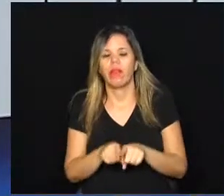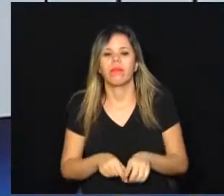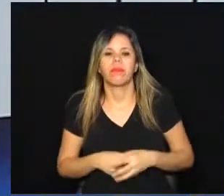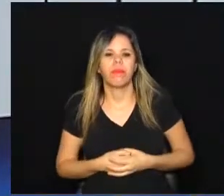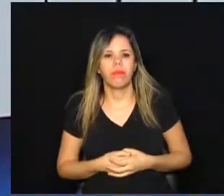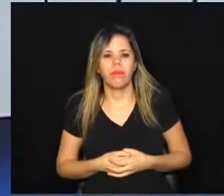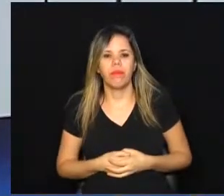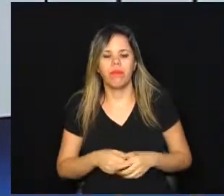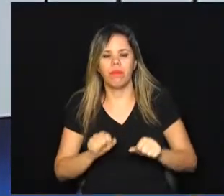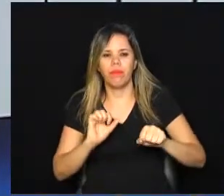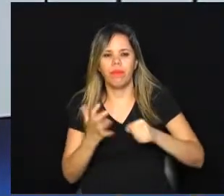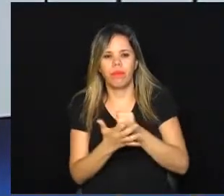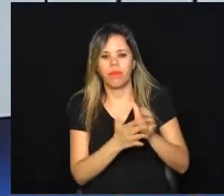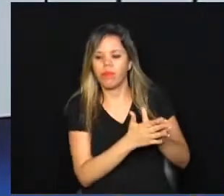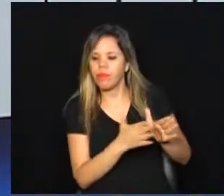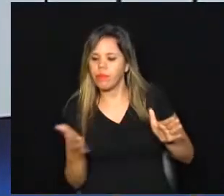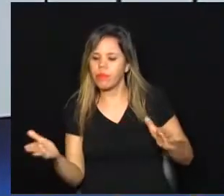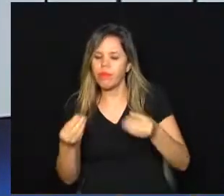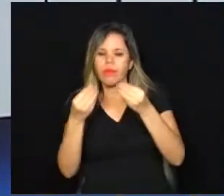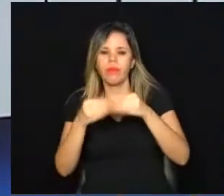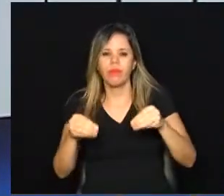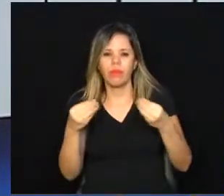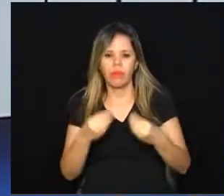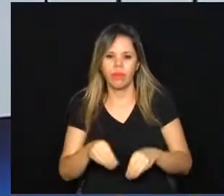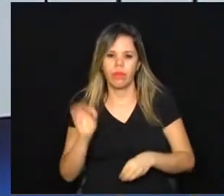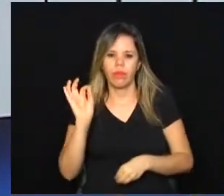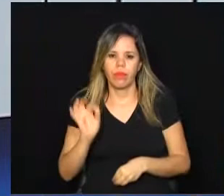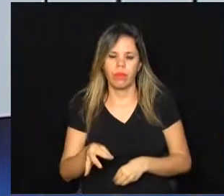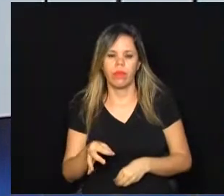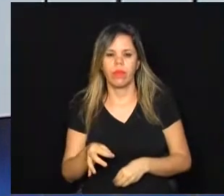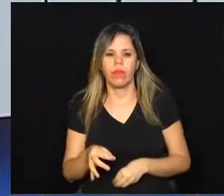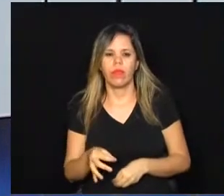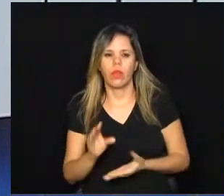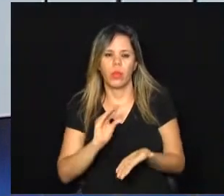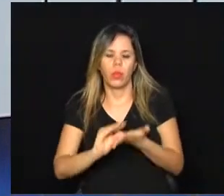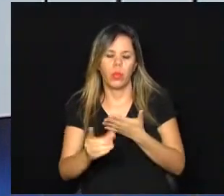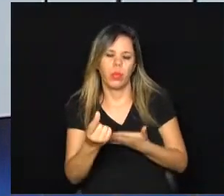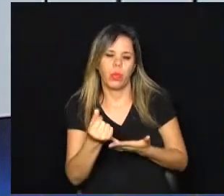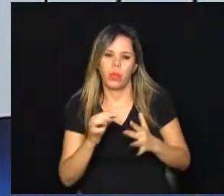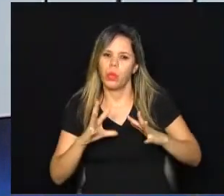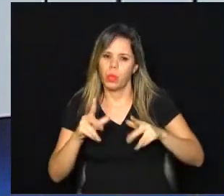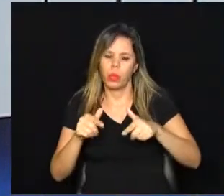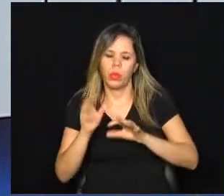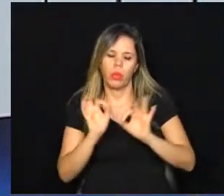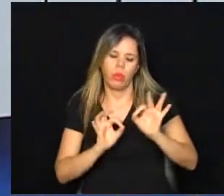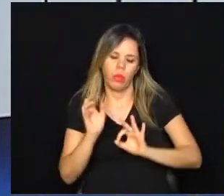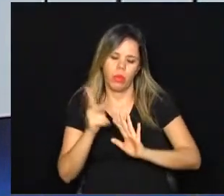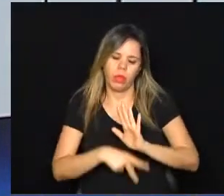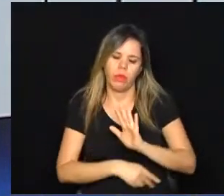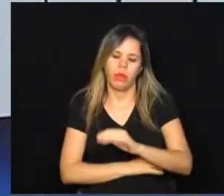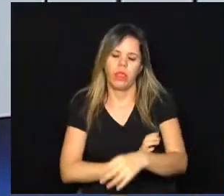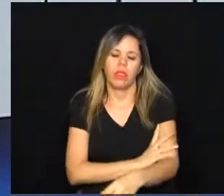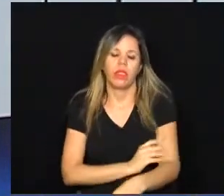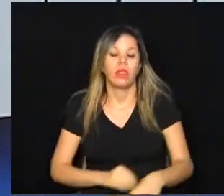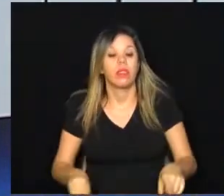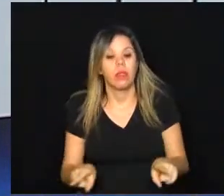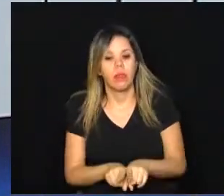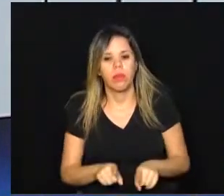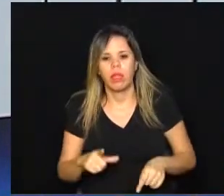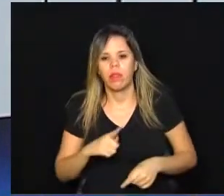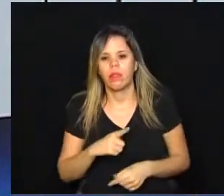esta pandemia, sobre o impacto, porque com certeza a questão de orçamento, de todo esse planejamento também deve ter